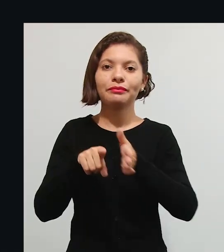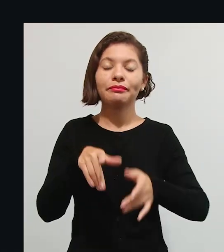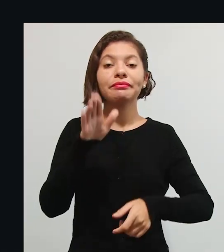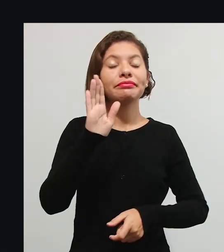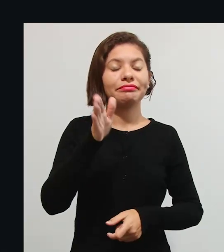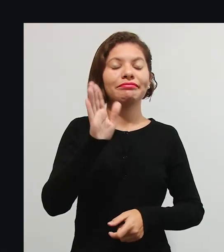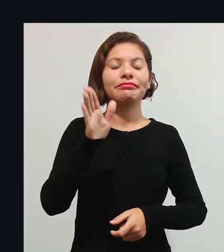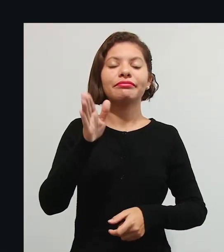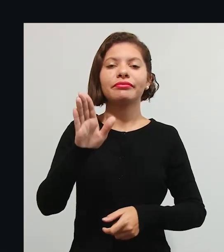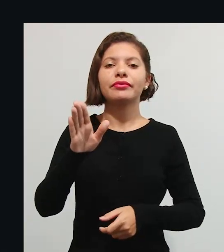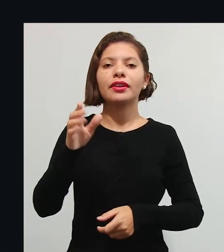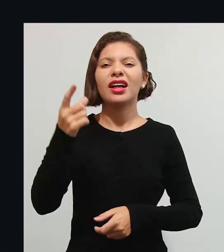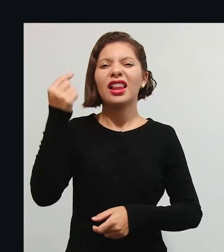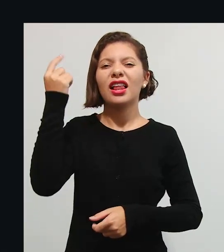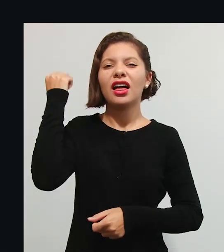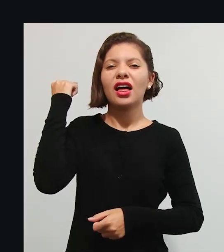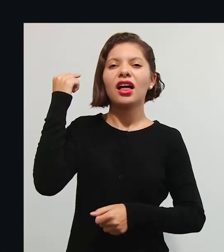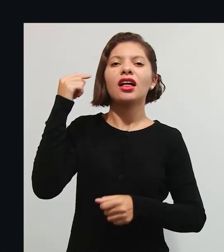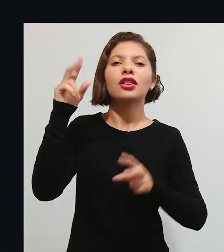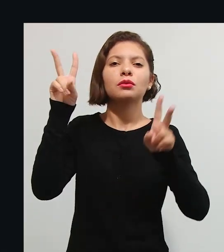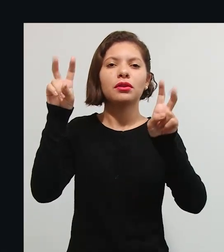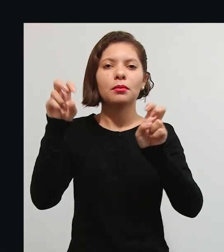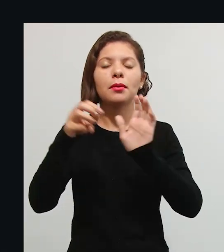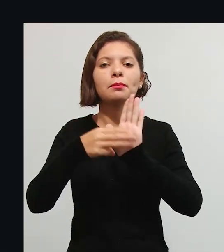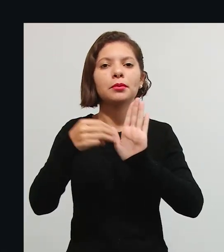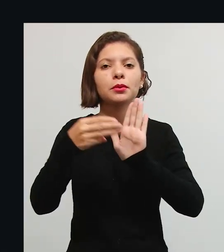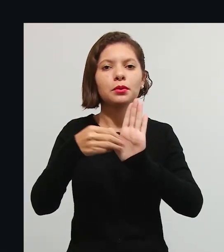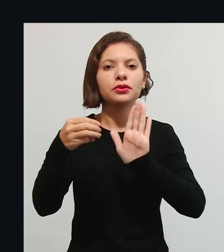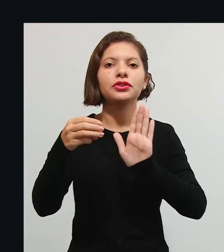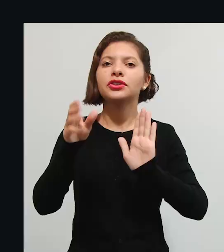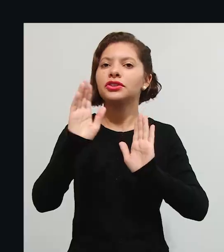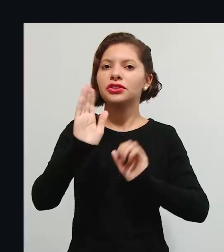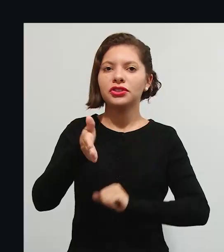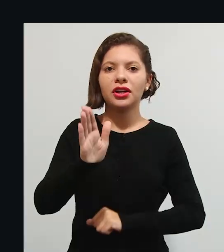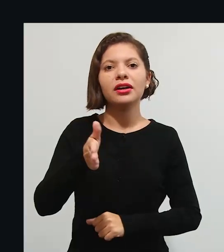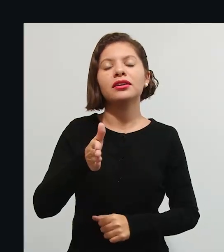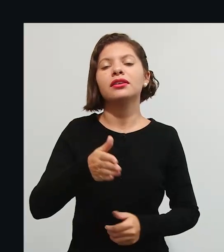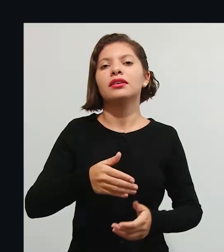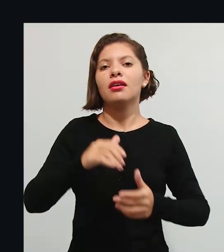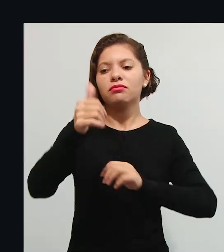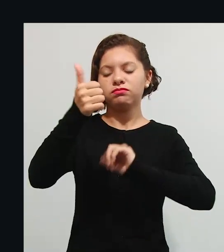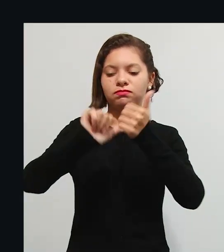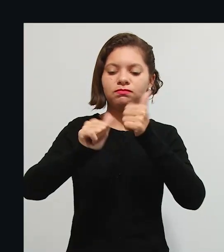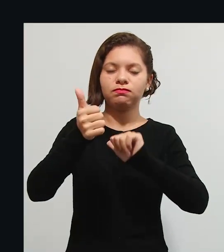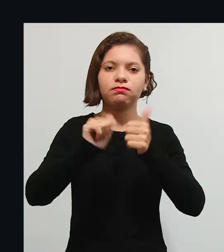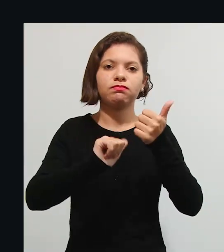gente já passou por ele lá em metodologia, a gente já avaliou